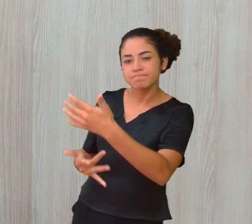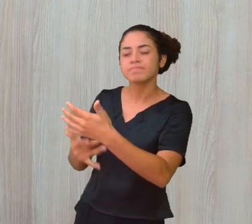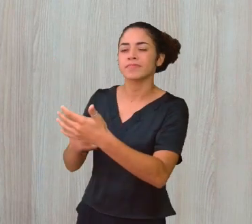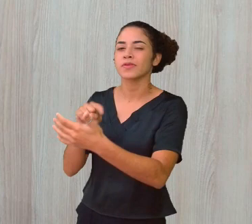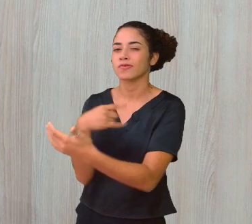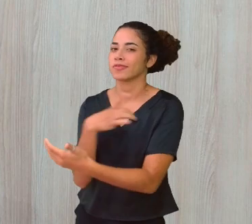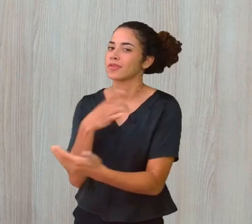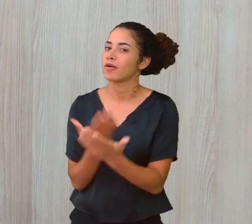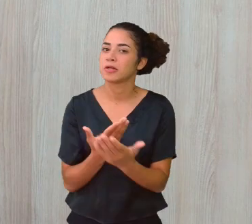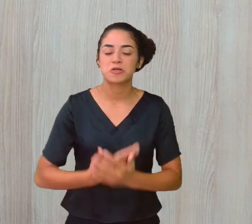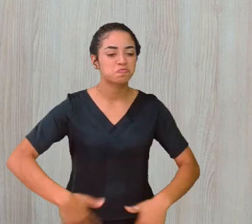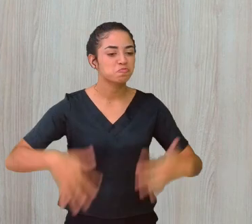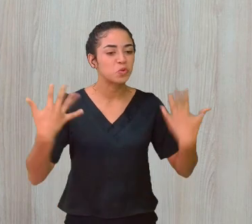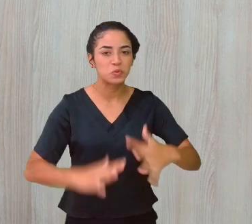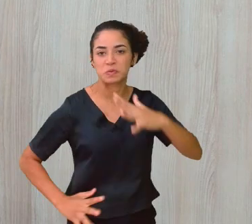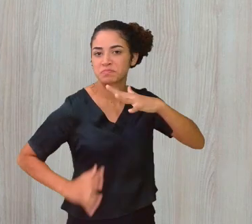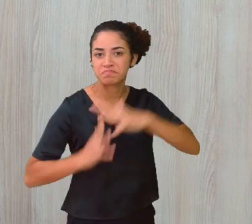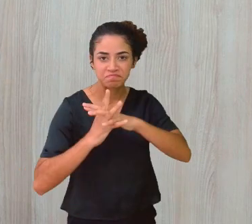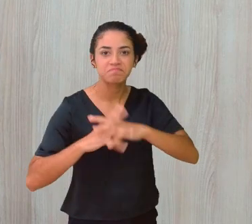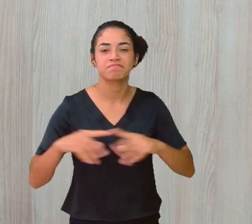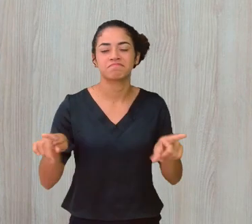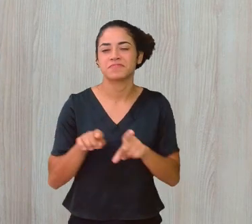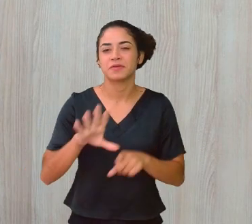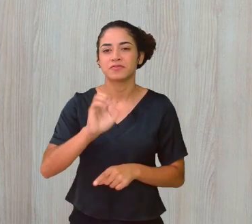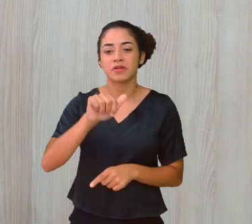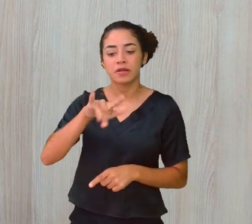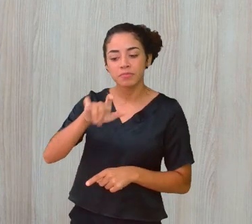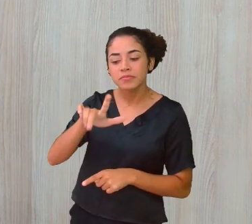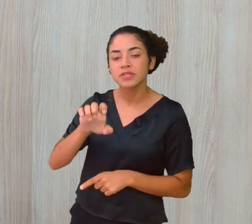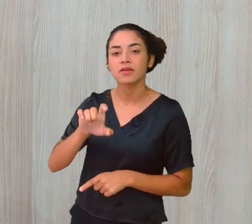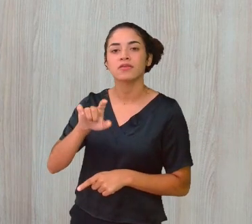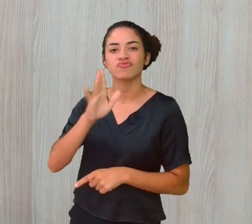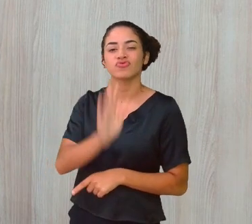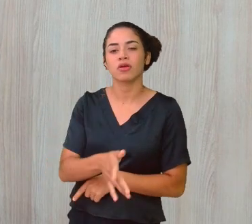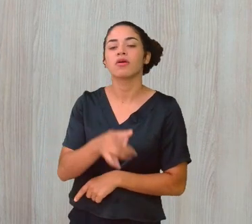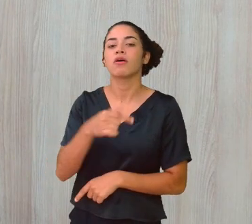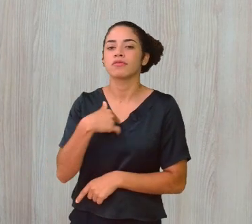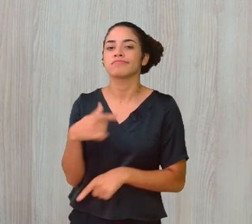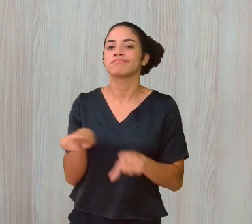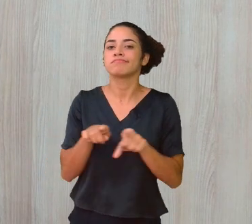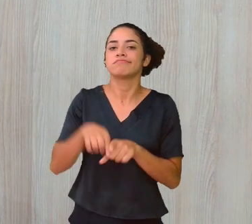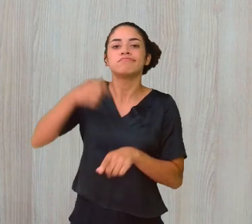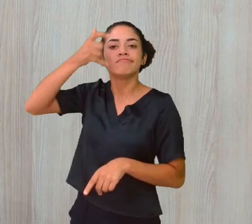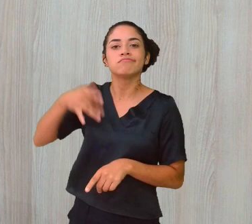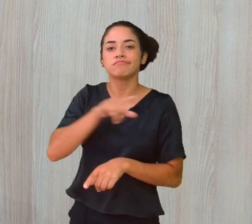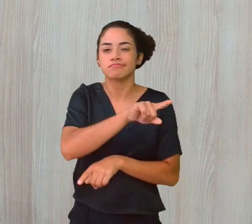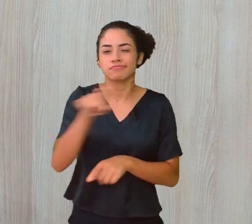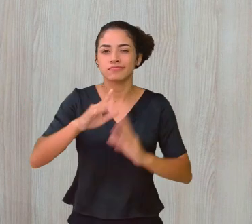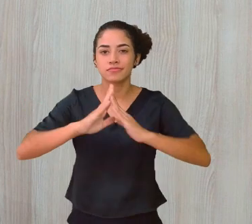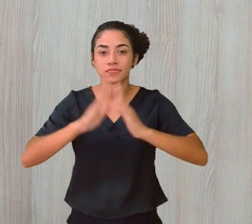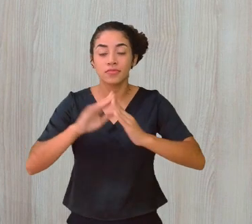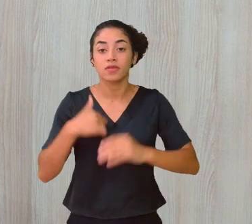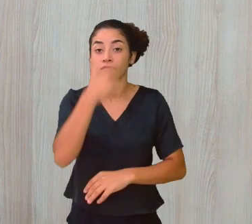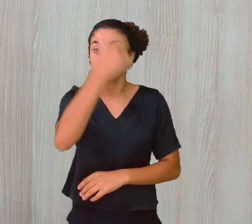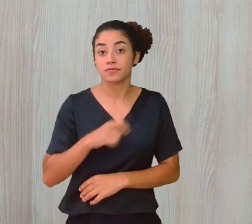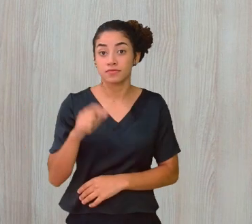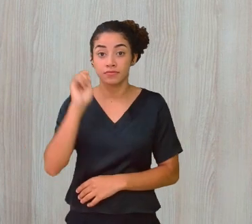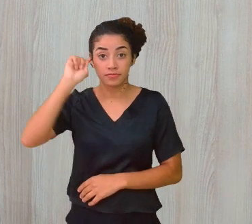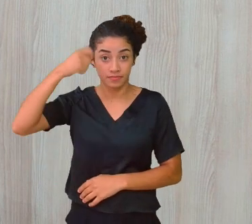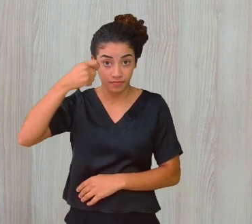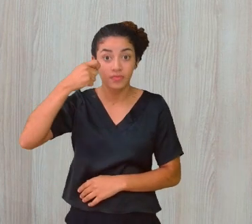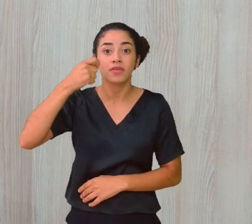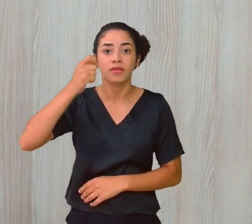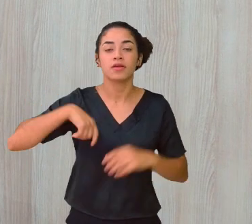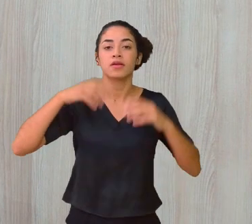aula massa. Assim como a professora Camille fez, eu vou me autodescrever para quem está aí em casa. Eu sou uma mulher negra de cabelos